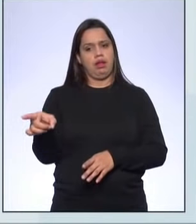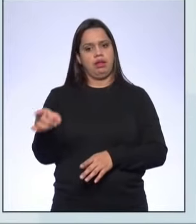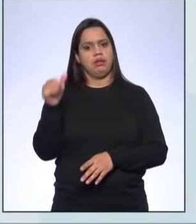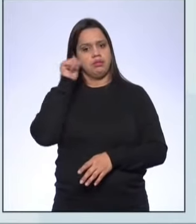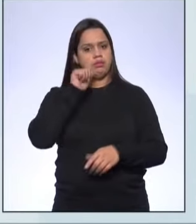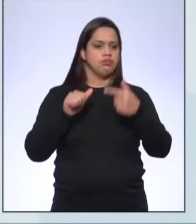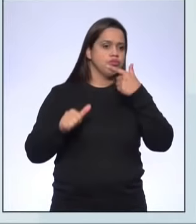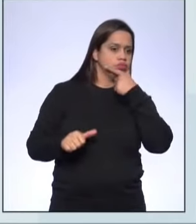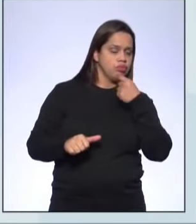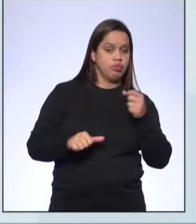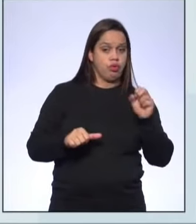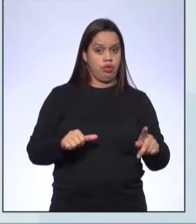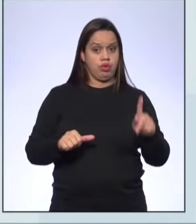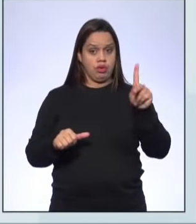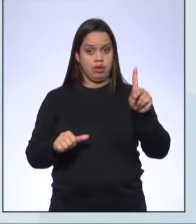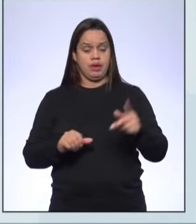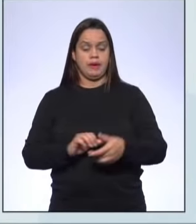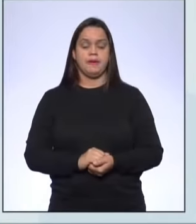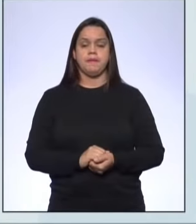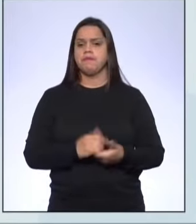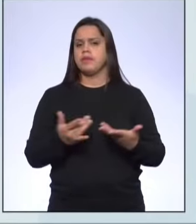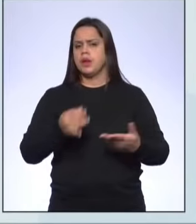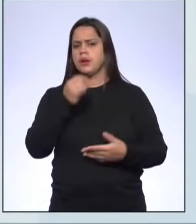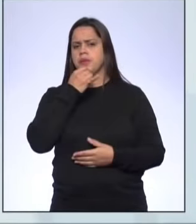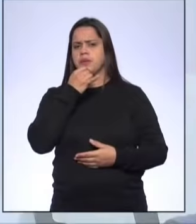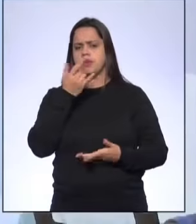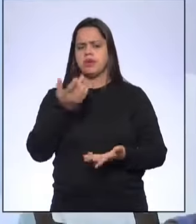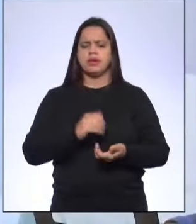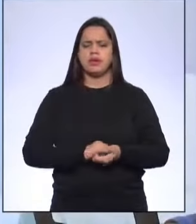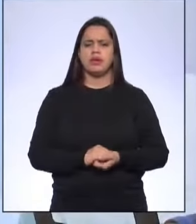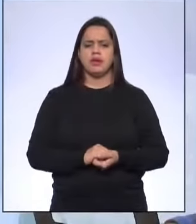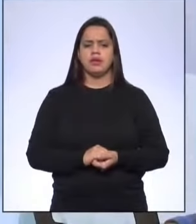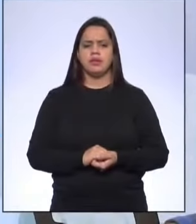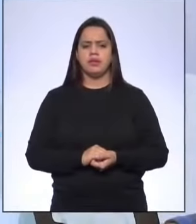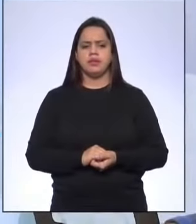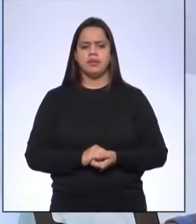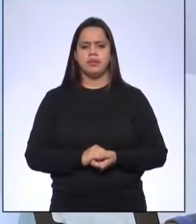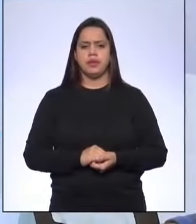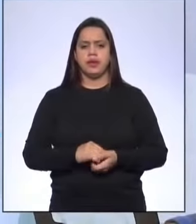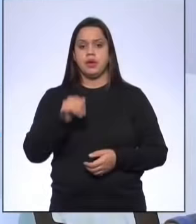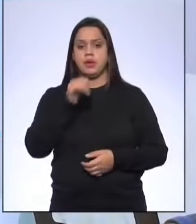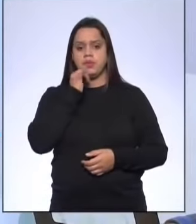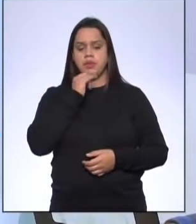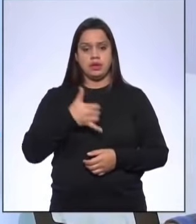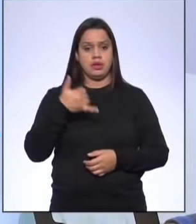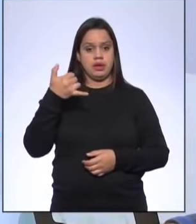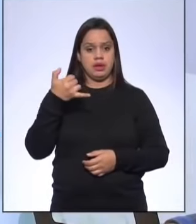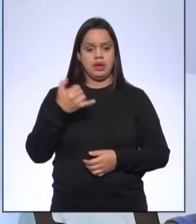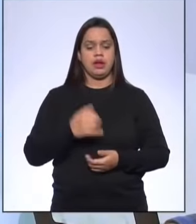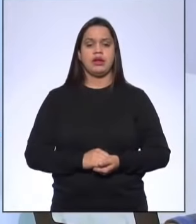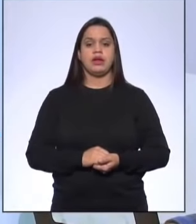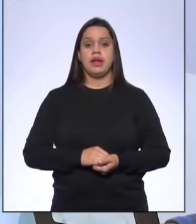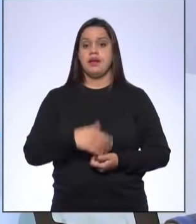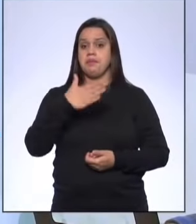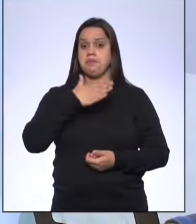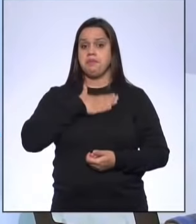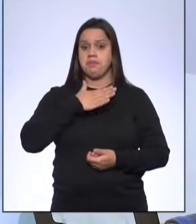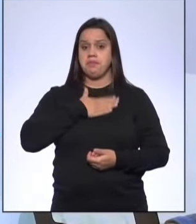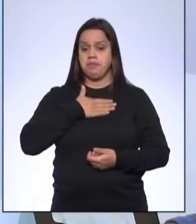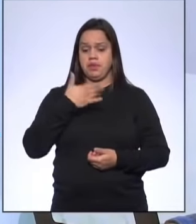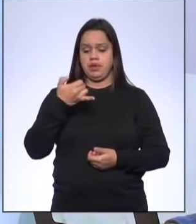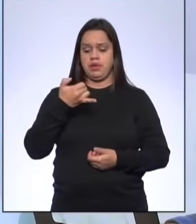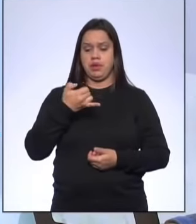ok então por exemplo e eu vou colocar esse só penso e desmai penso ela é minha